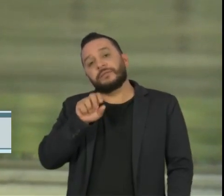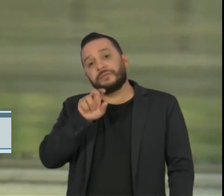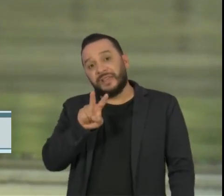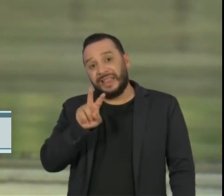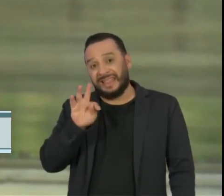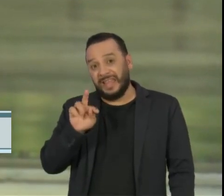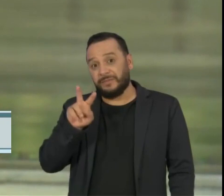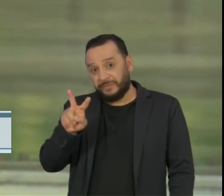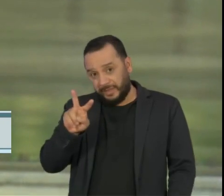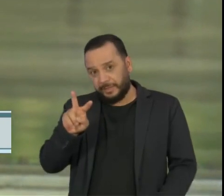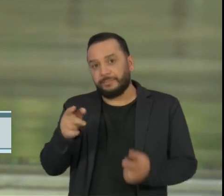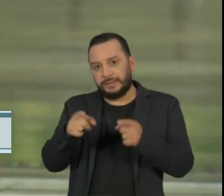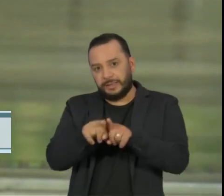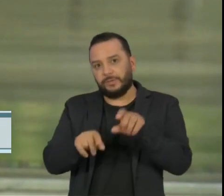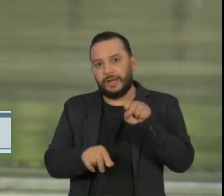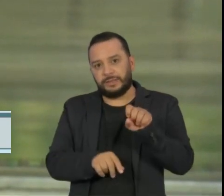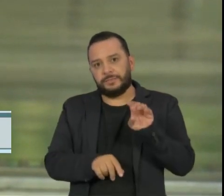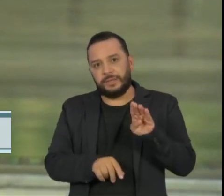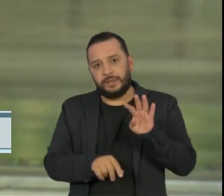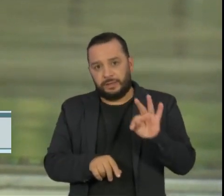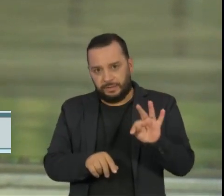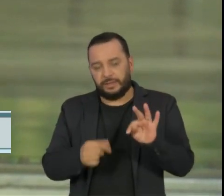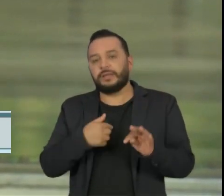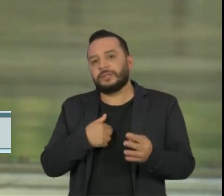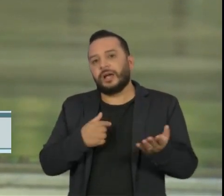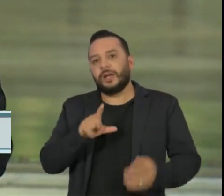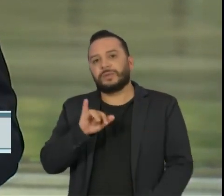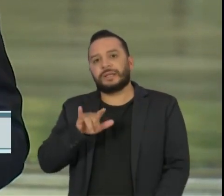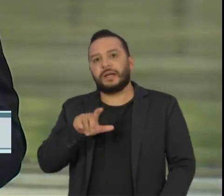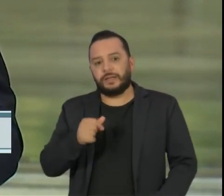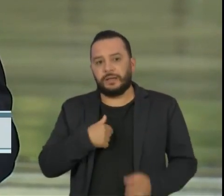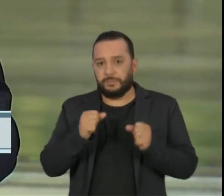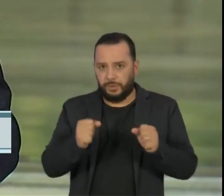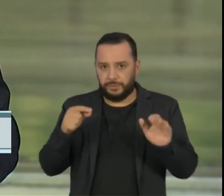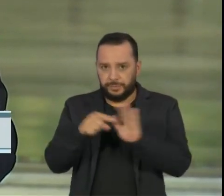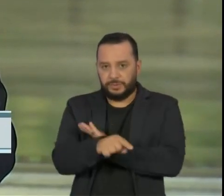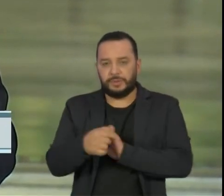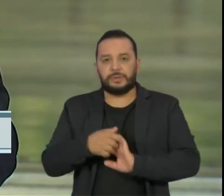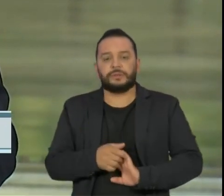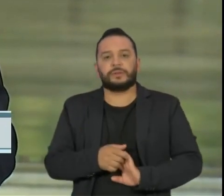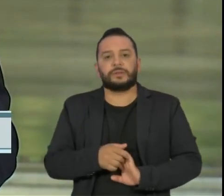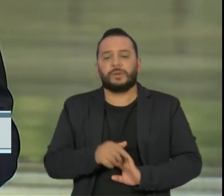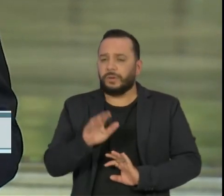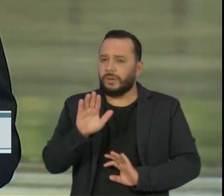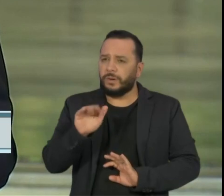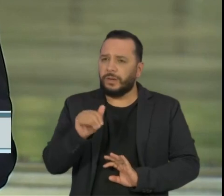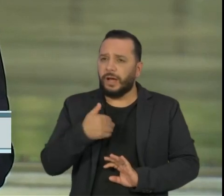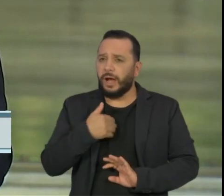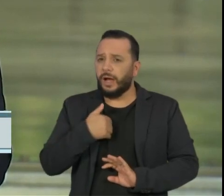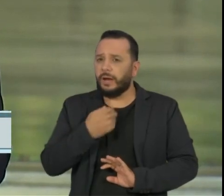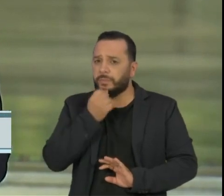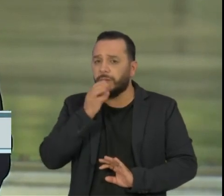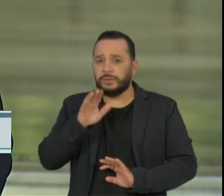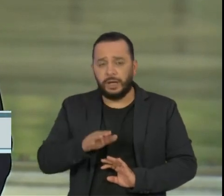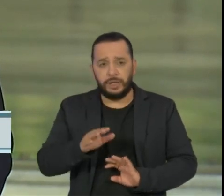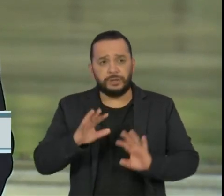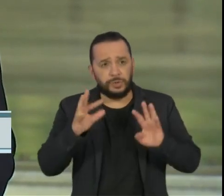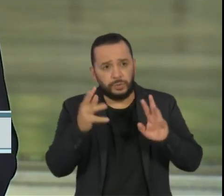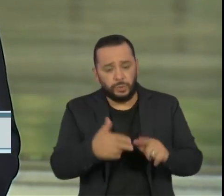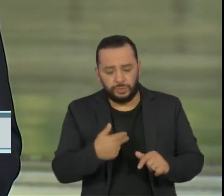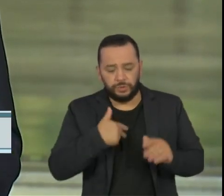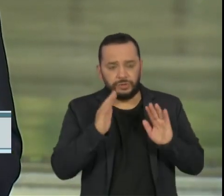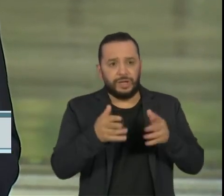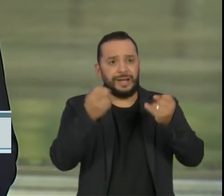tarde, você já está em tela. Sua pergunta, por favor. Olá, boa tarde, governador, boa tarde a todos. Como já foi